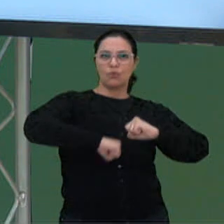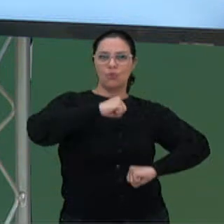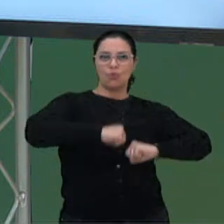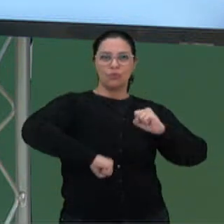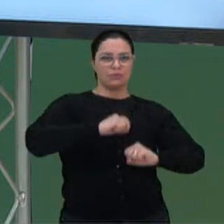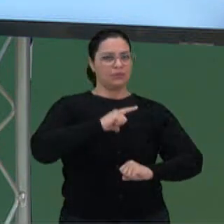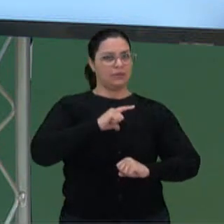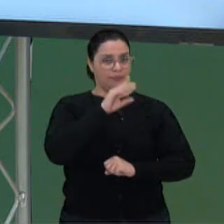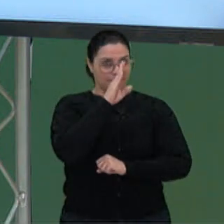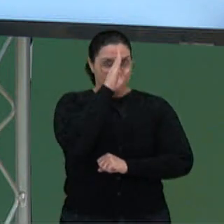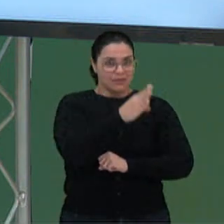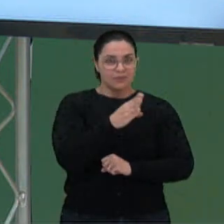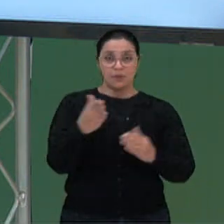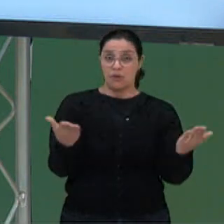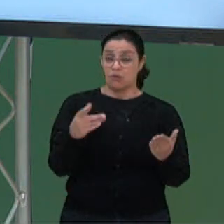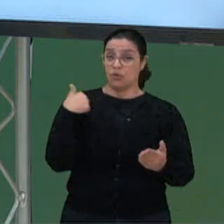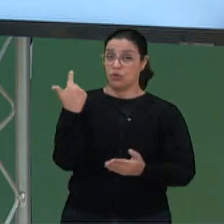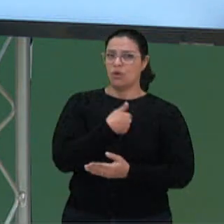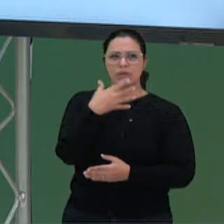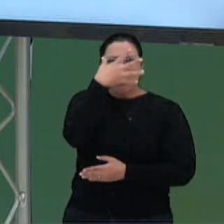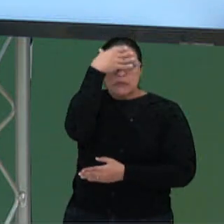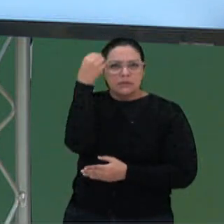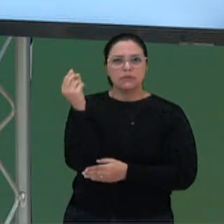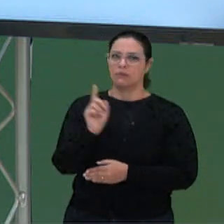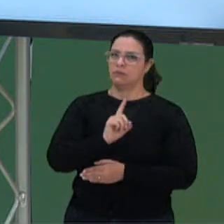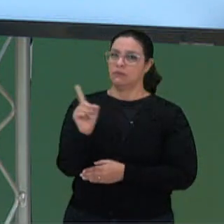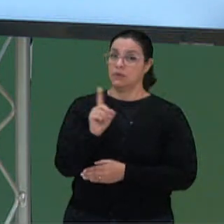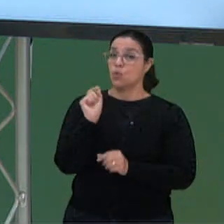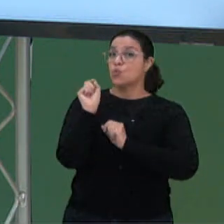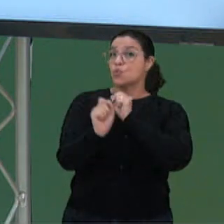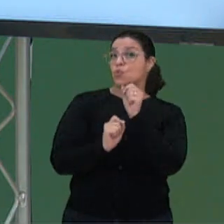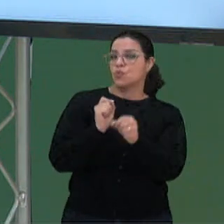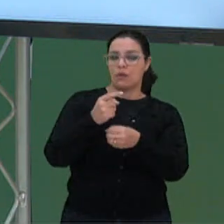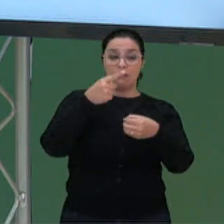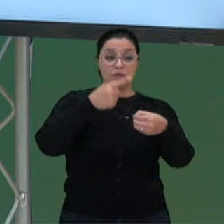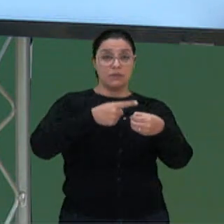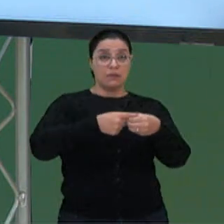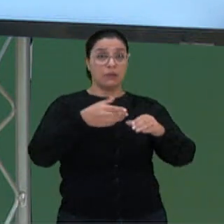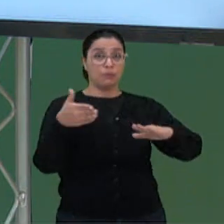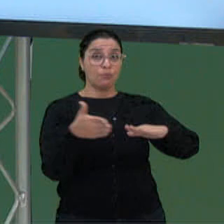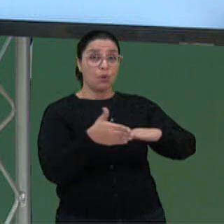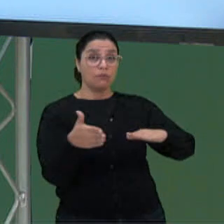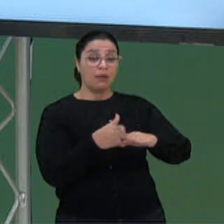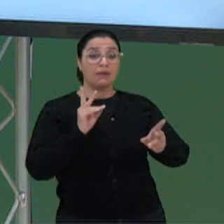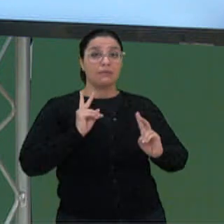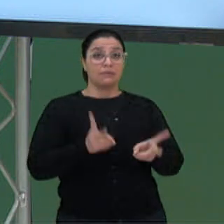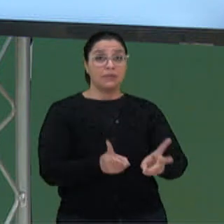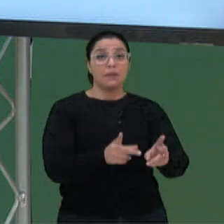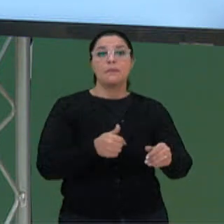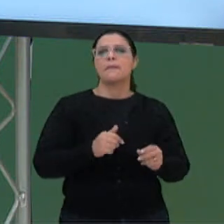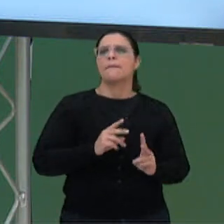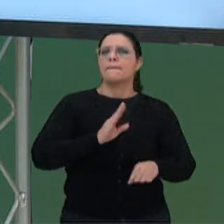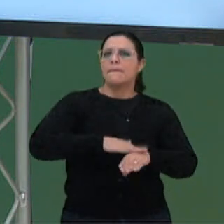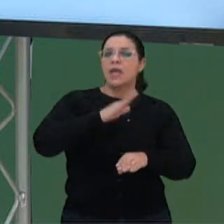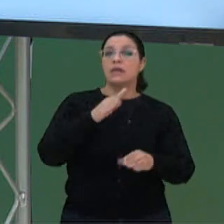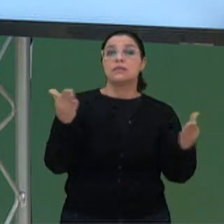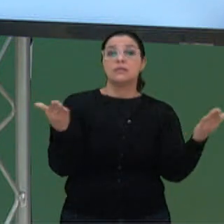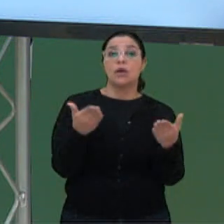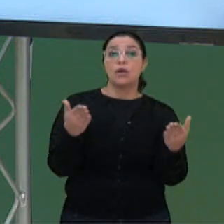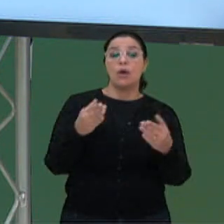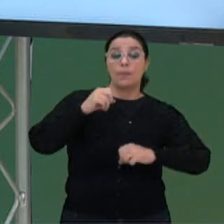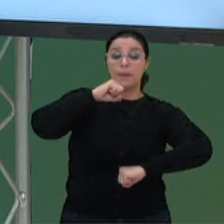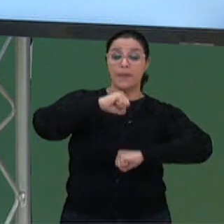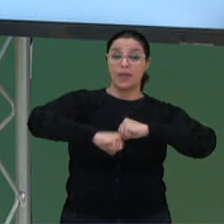industrializados, principalmente. Não podemos esquecer que a urbanização moderna ela se acentua mais a partir